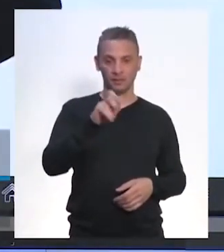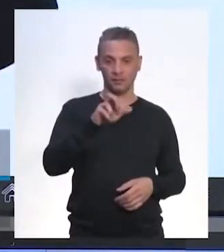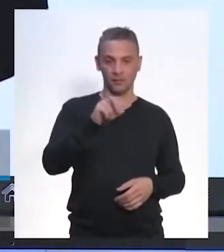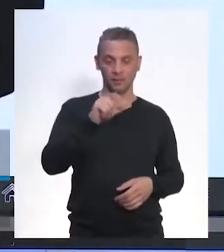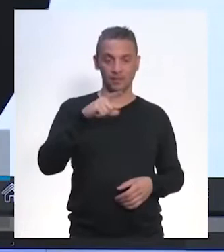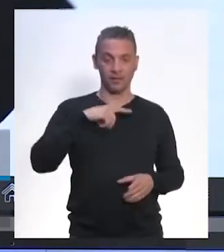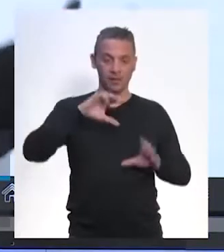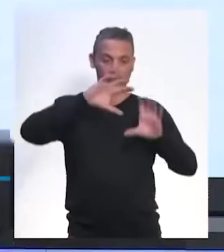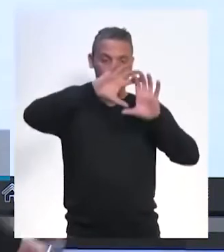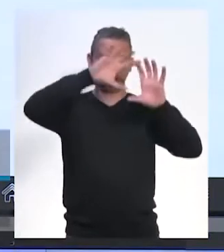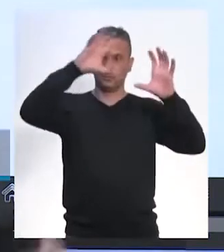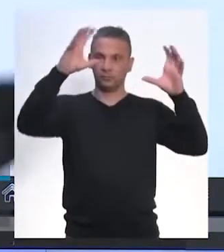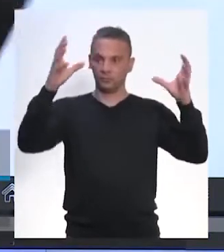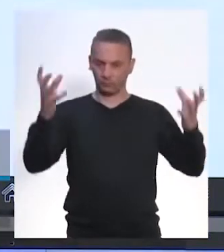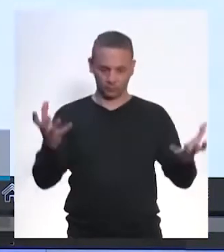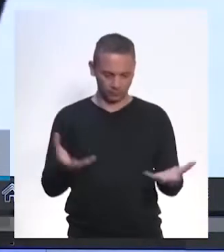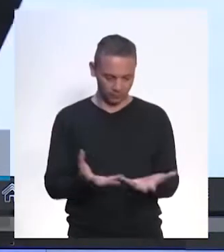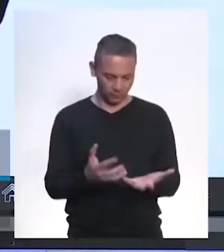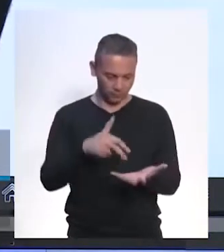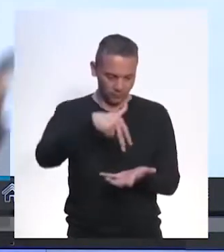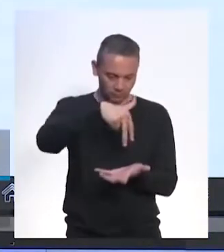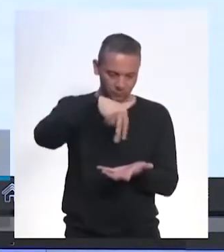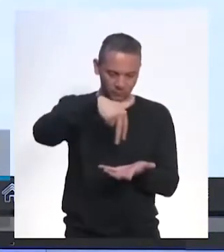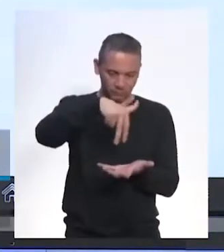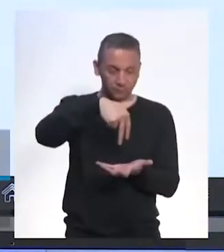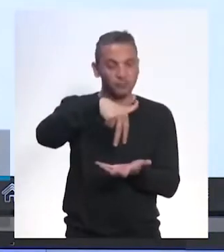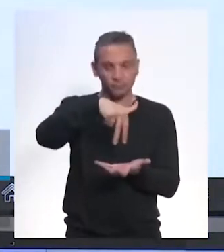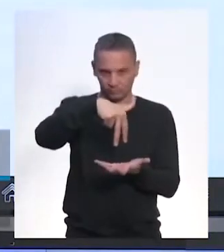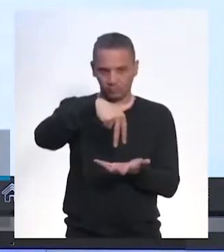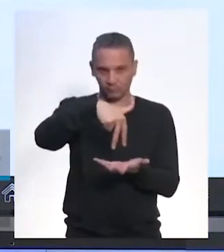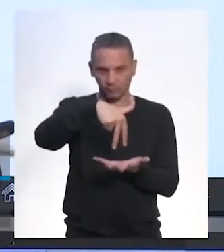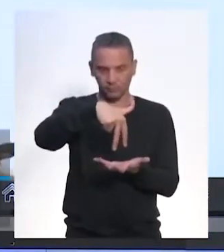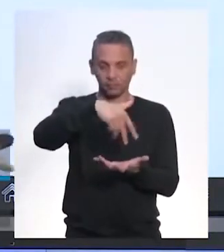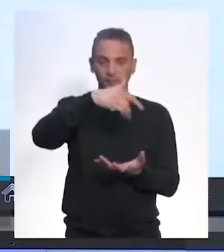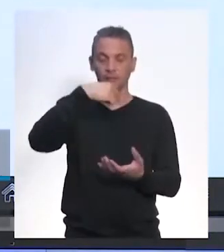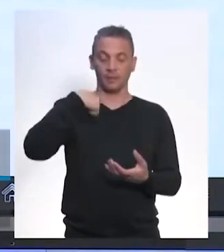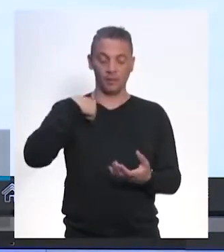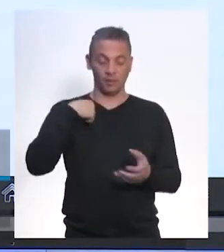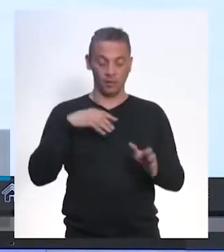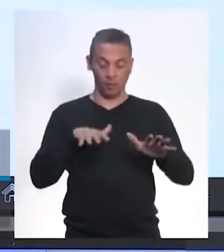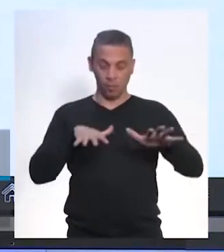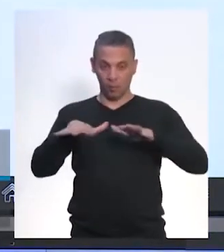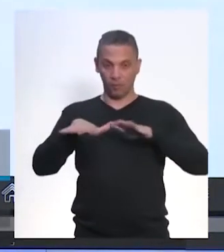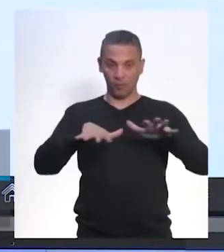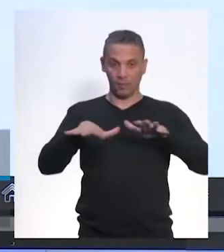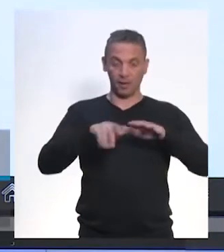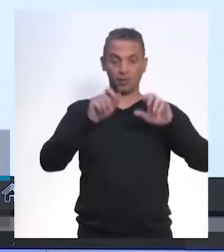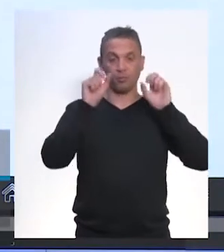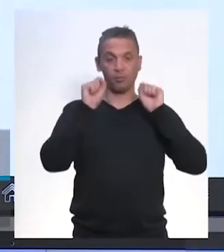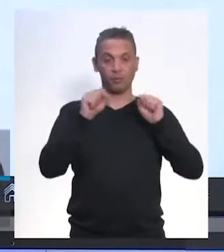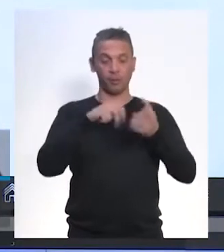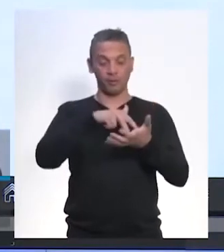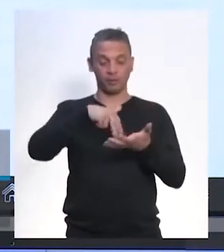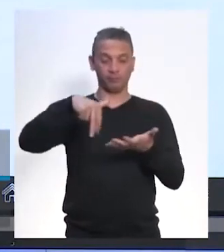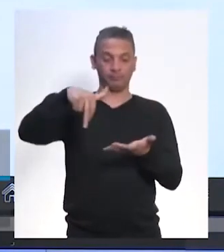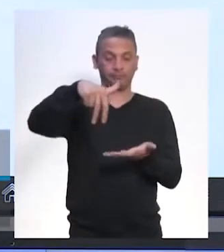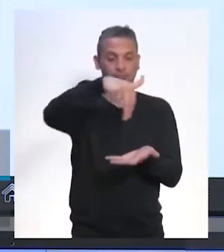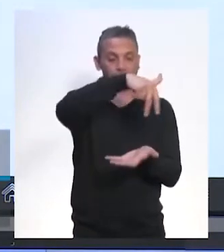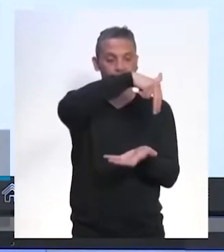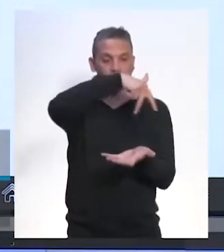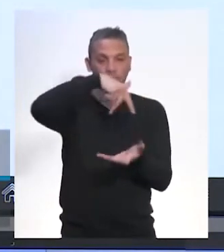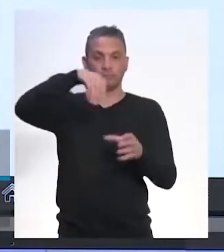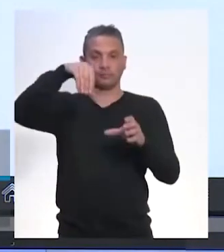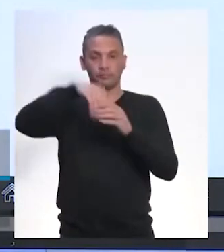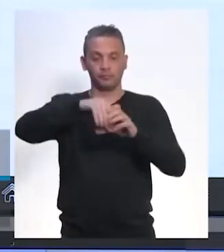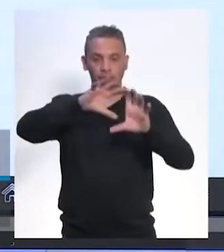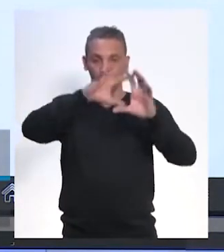né, uma redoma aqui à sua volta, né, totalmente transparente. Os seus movimentos e as possibilidades dele devem estar sempre dentro